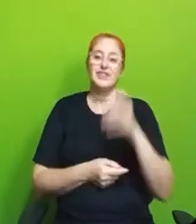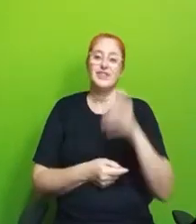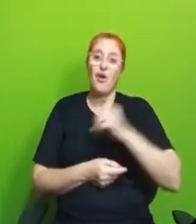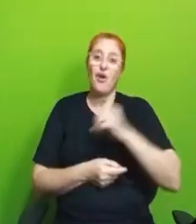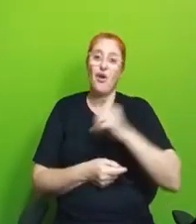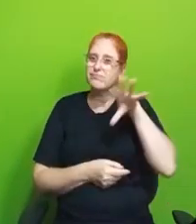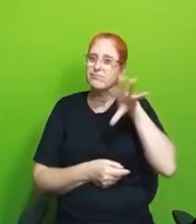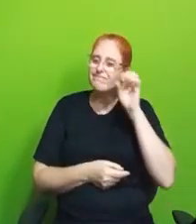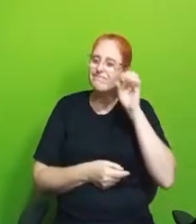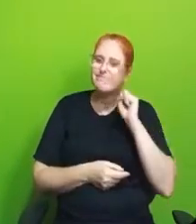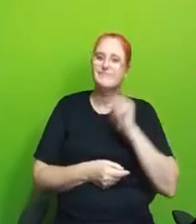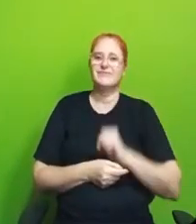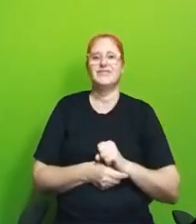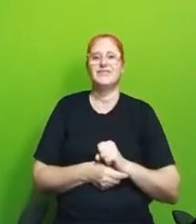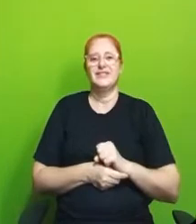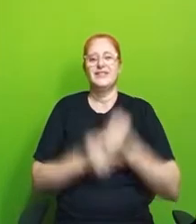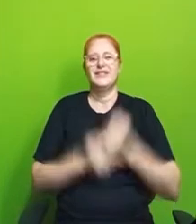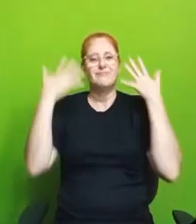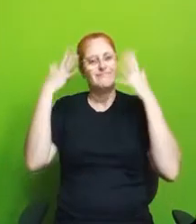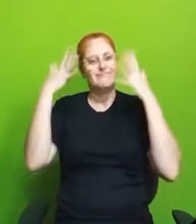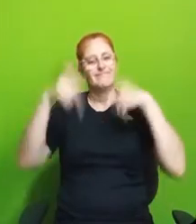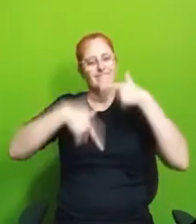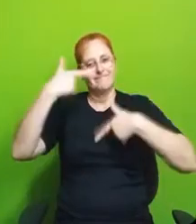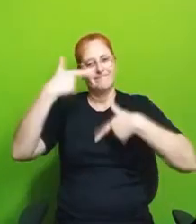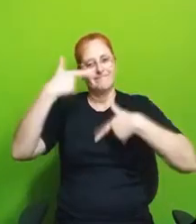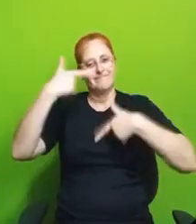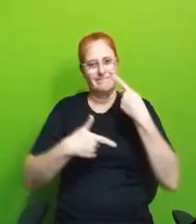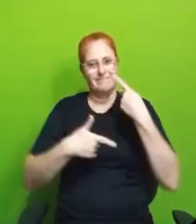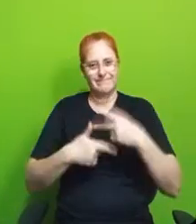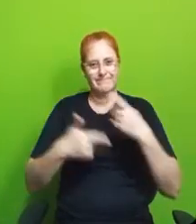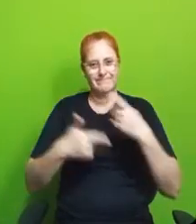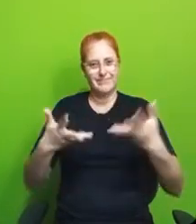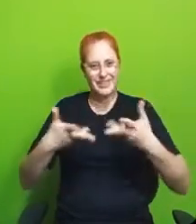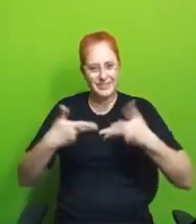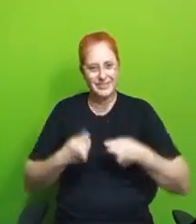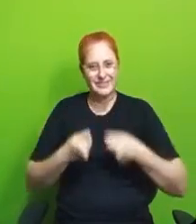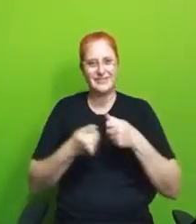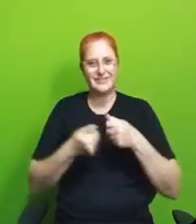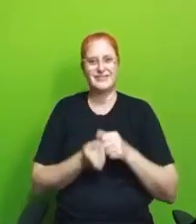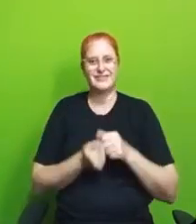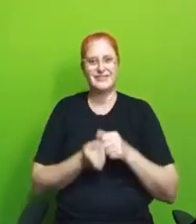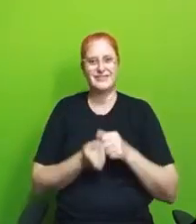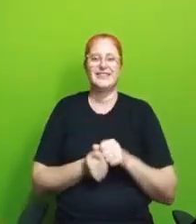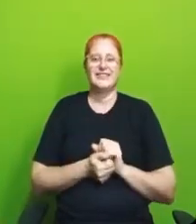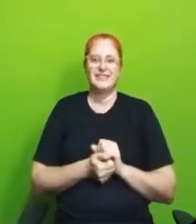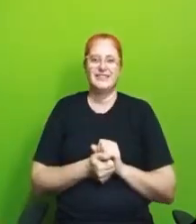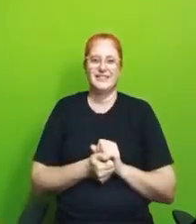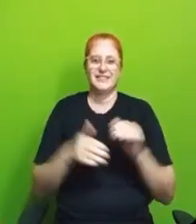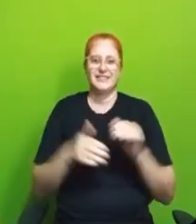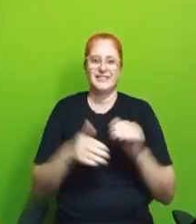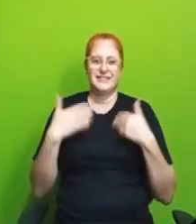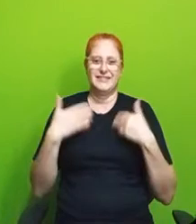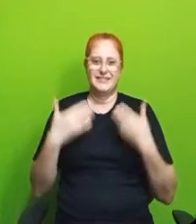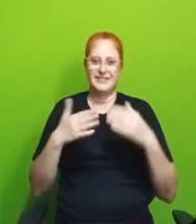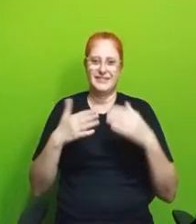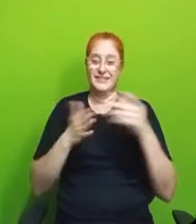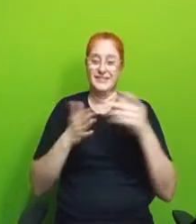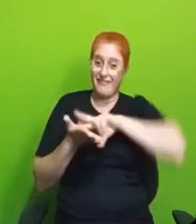Parabéns pelo teu trabalho, assim, incrível mesmo, maravilhoso. E só sou eu que estou dizendo não, viu? Várias pessoas aqui nos comentários estão dizendo